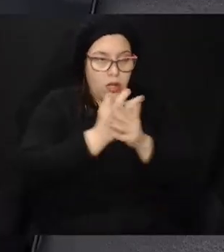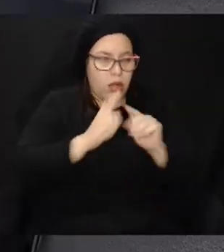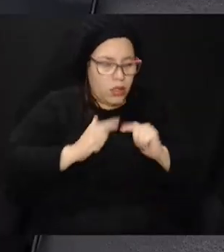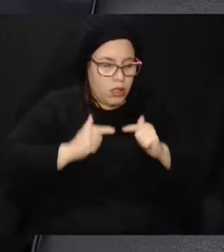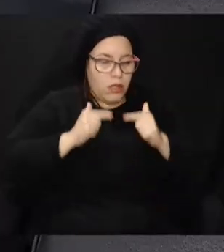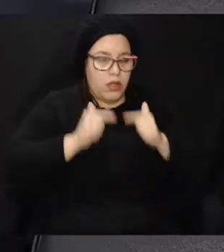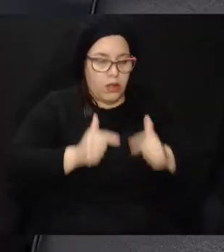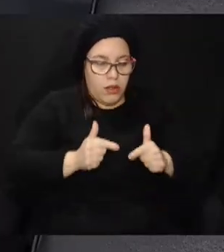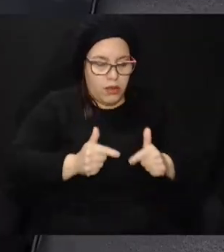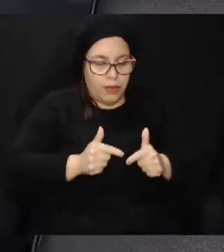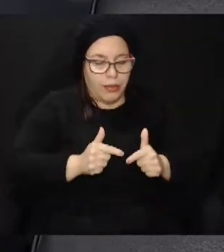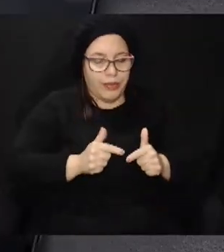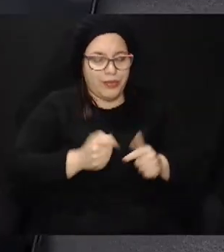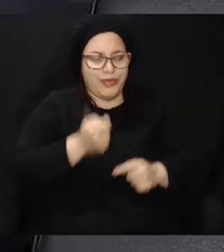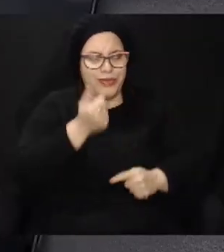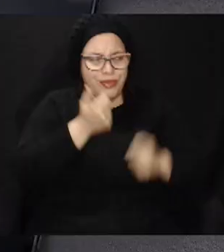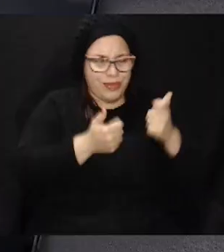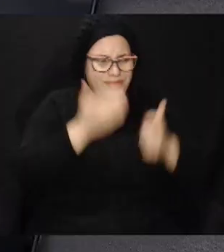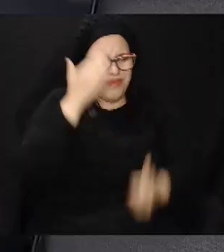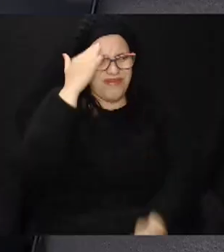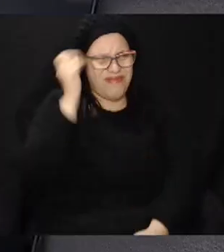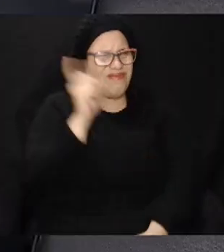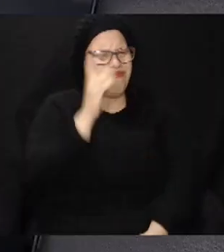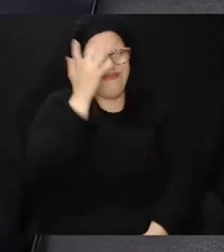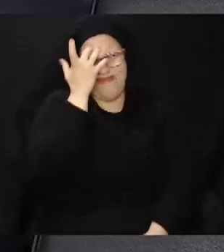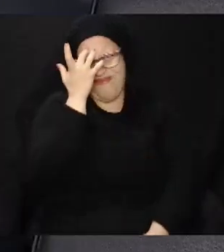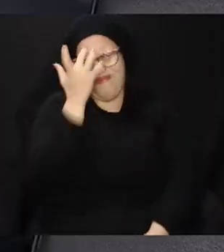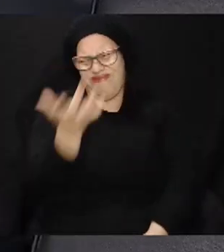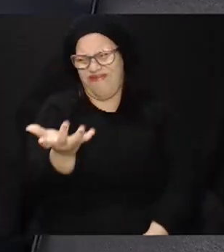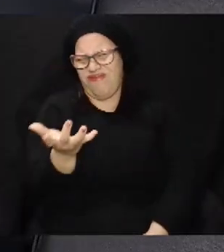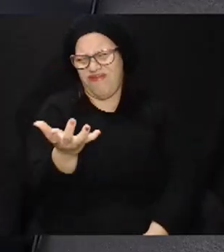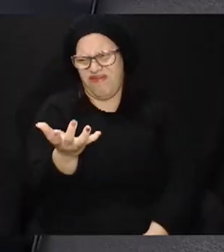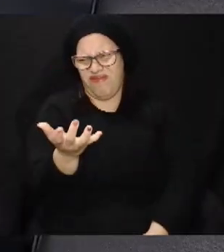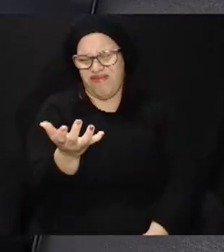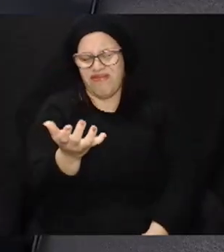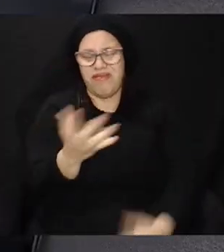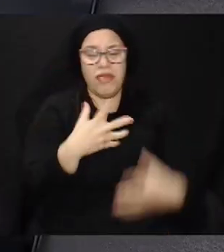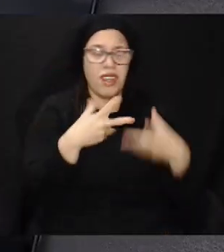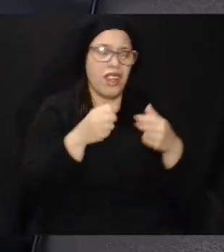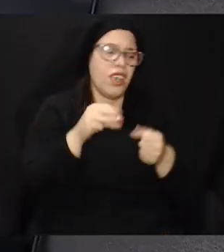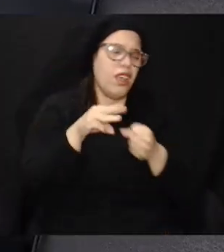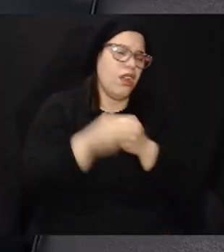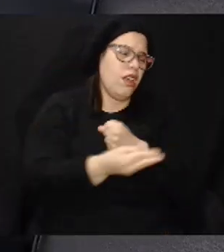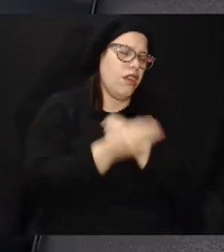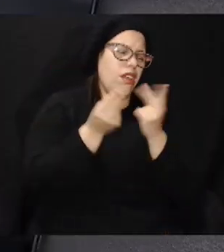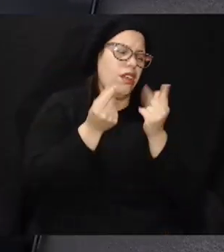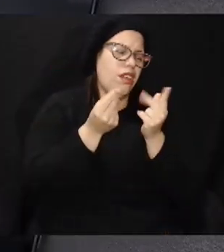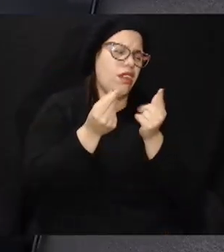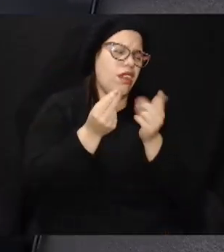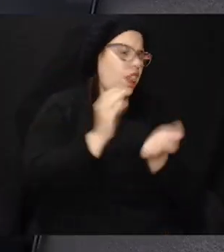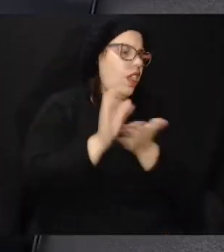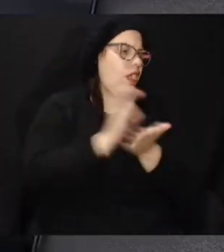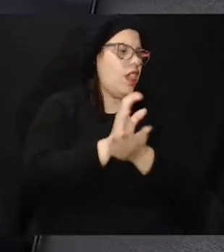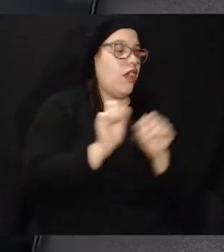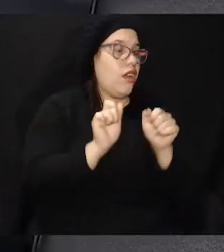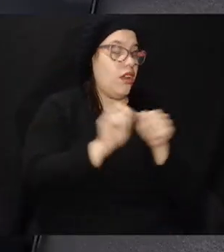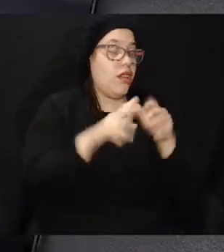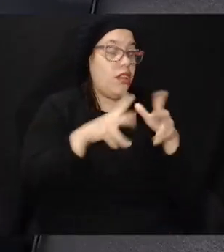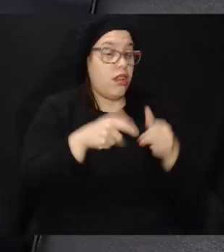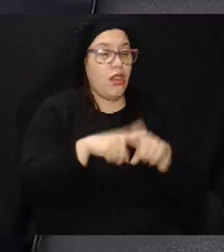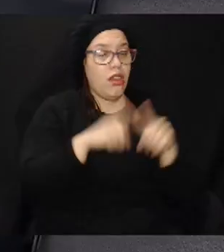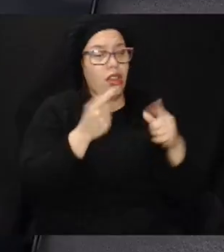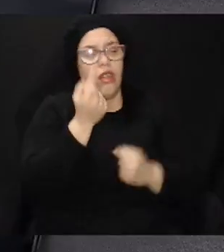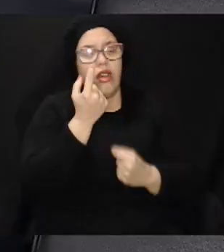aos poucos, sabemos que não é fácil fazer tudo de uma vez, que são milhões de reais para conseguir fazer tudo, mas aos poucos a gente